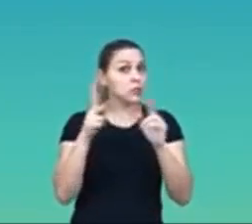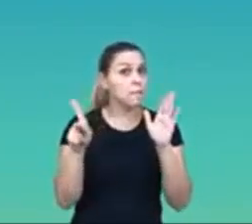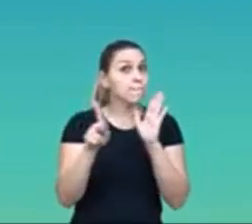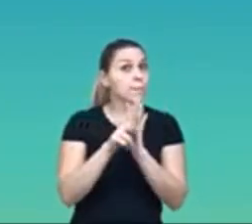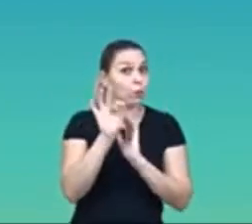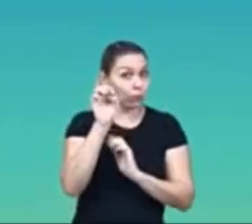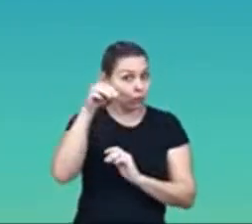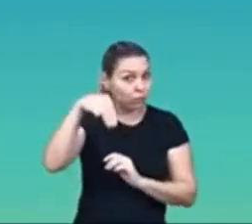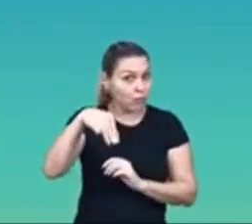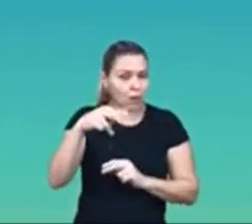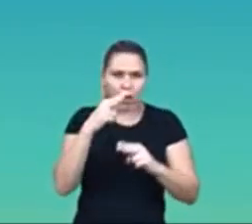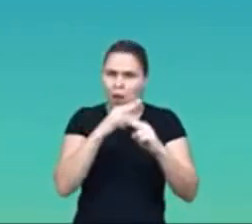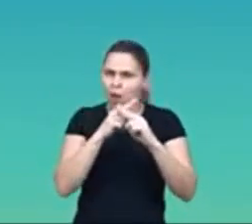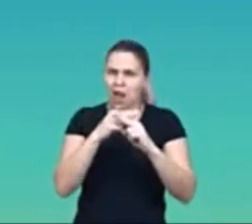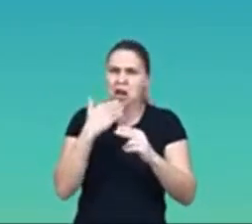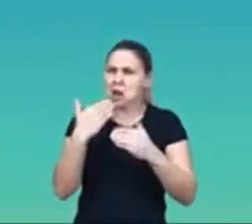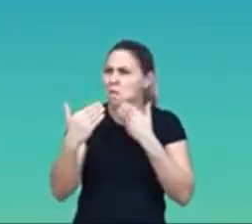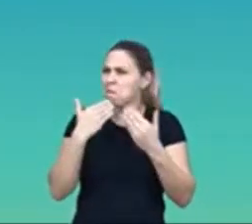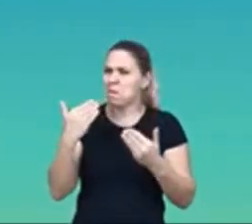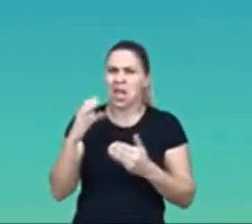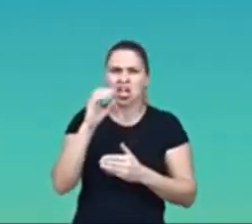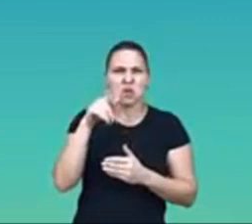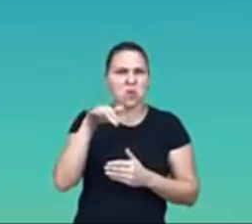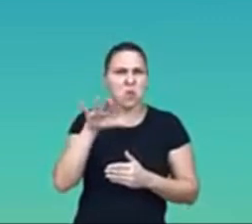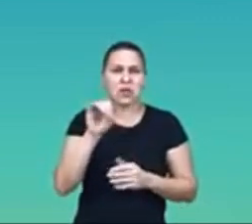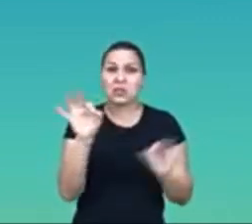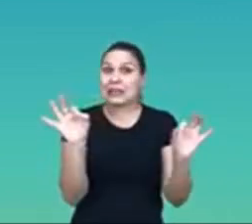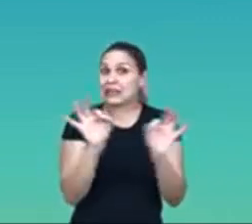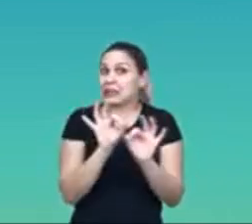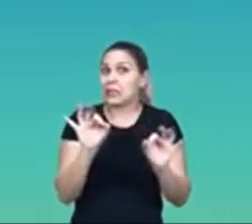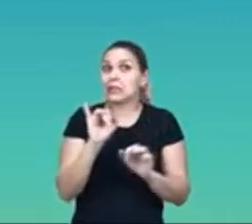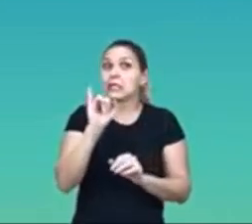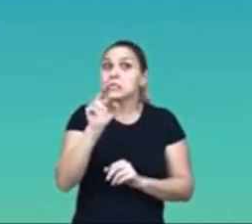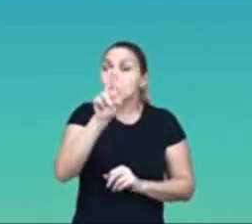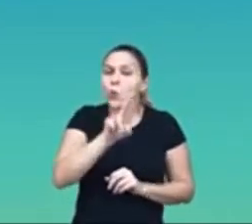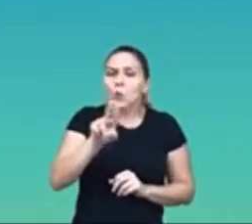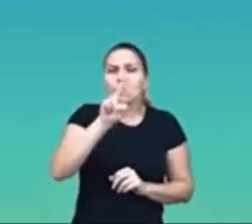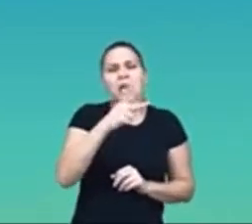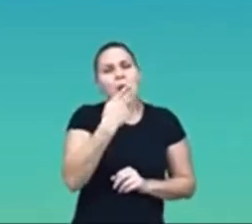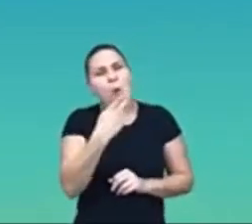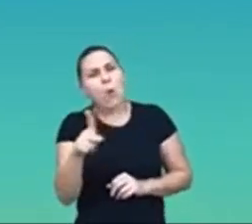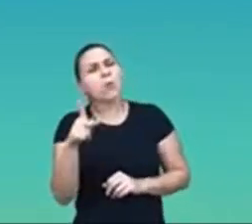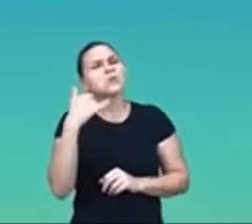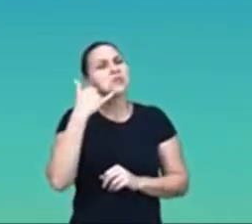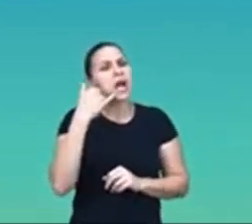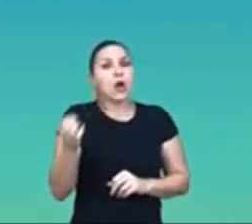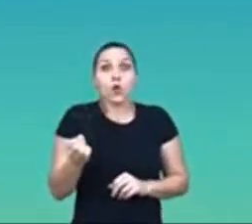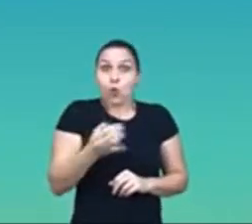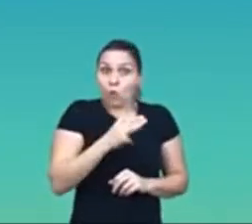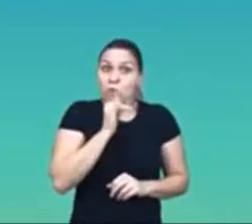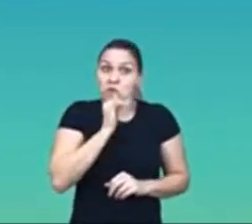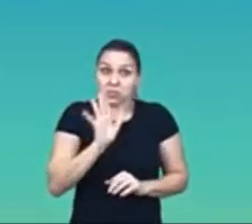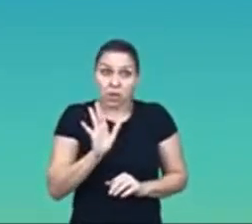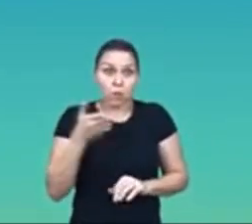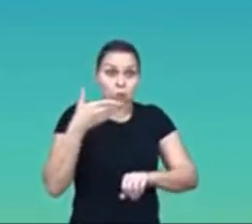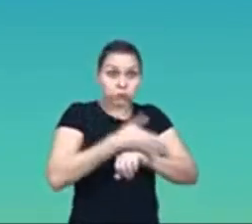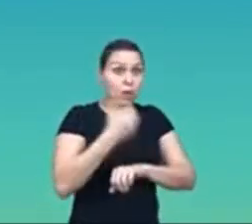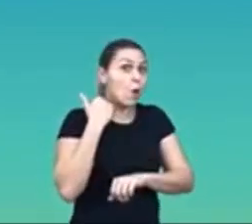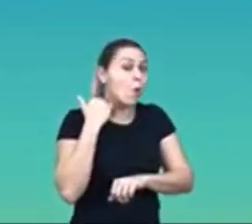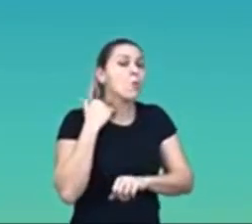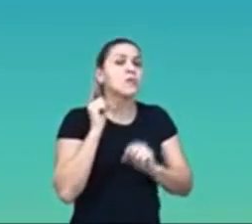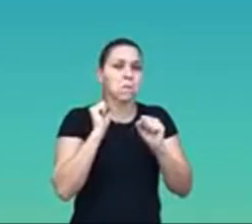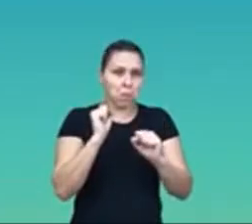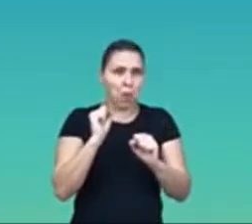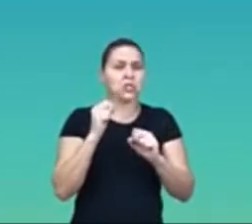Tem. A Caixa não solicita códigos de ativação. Se você usar um celular novo para acessar sua conta, o Caixa